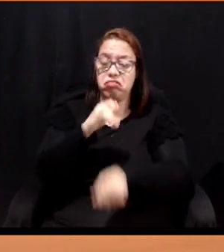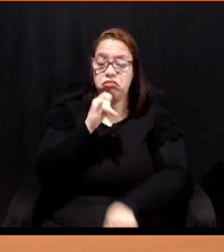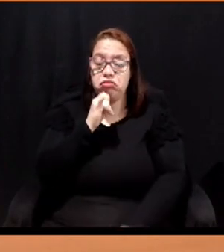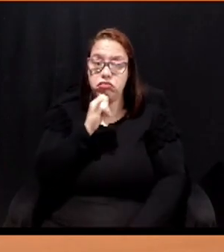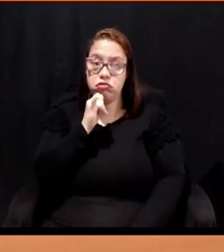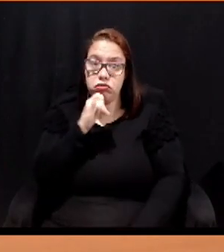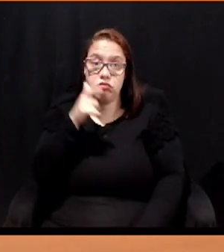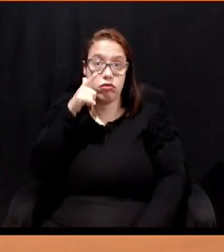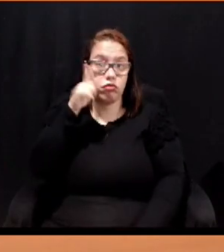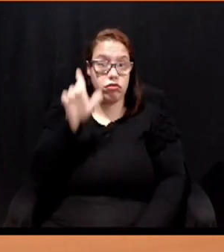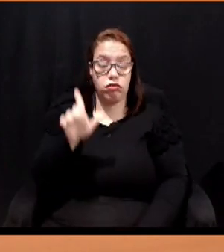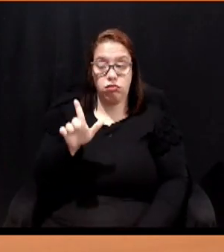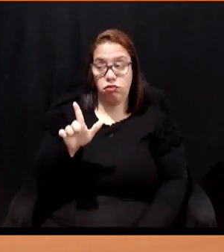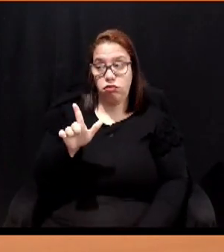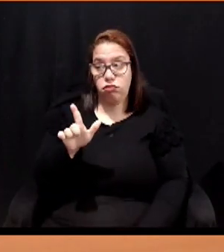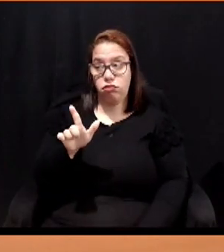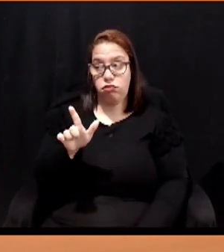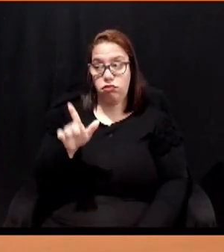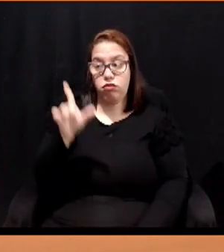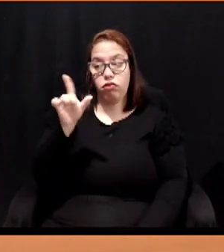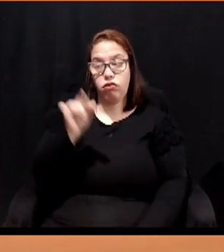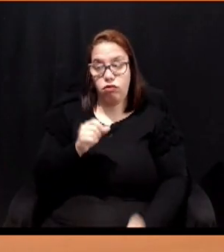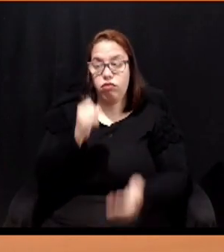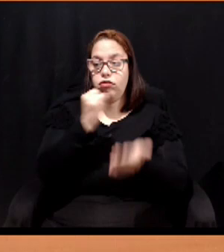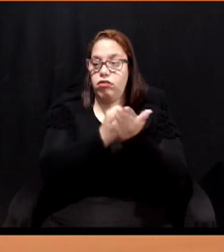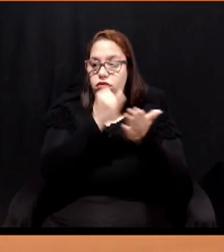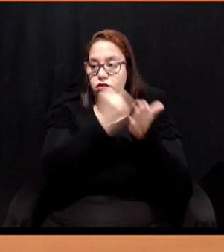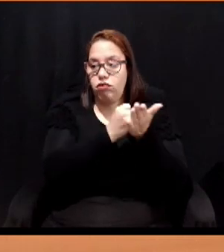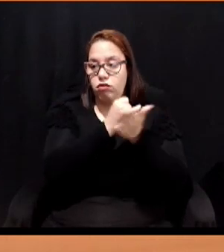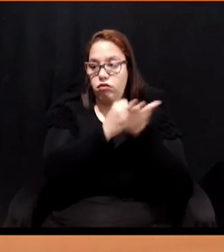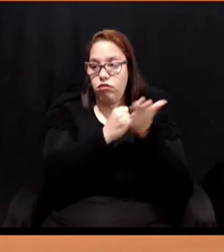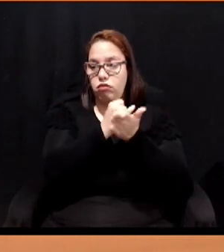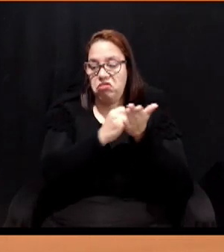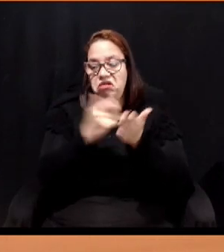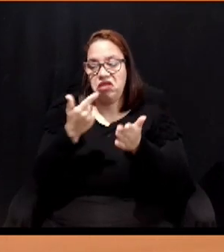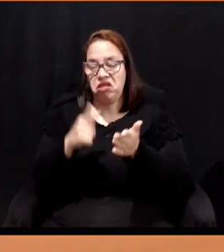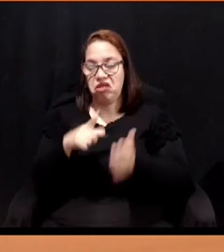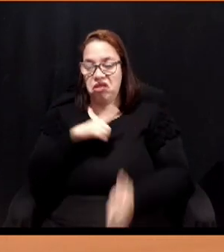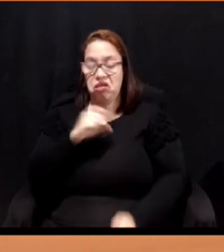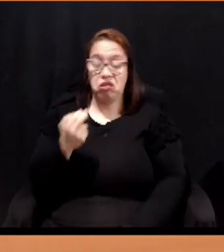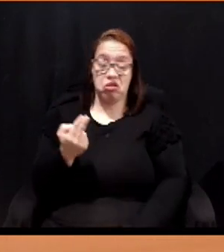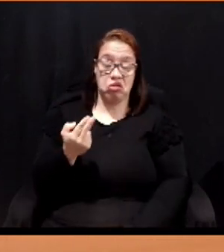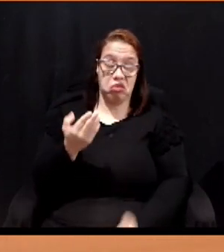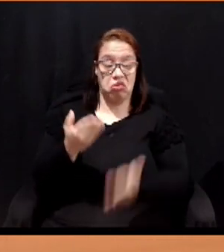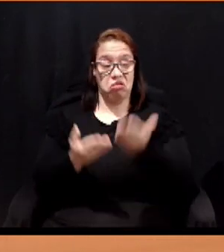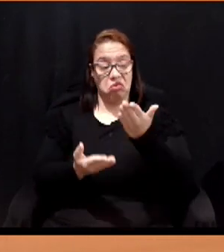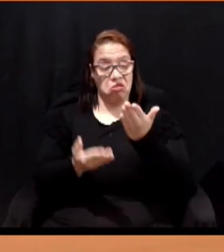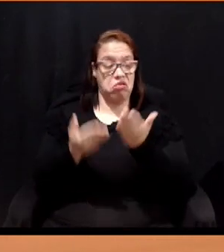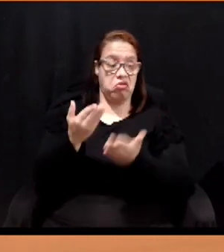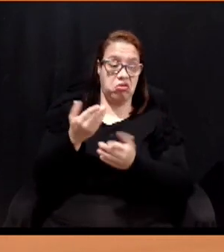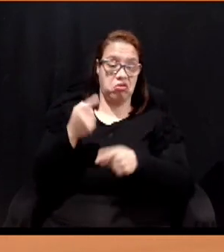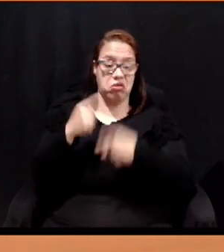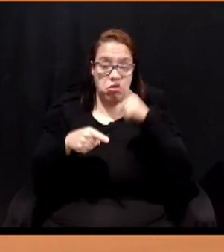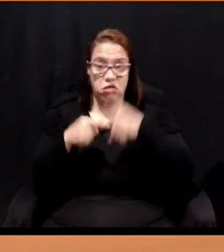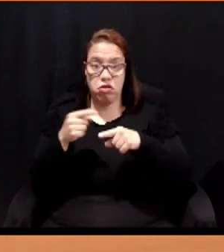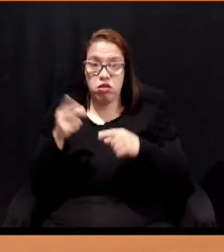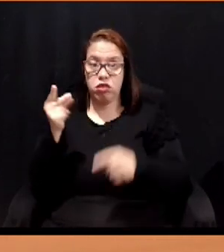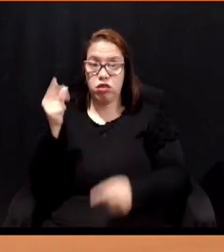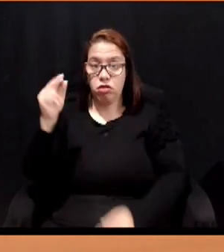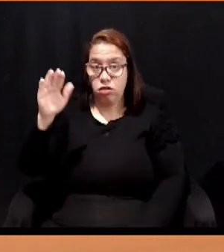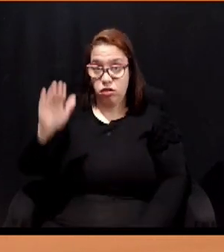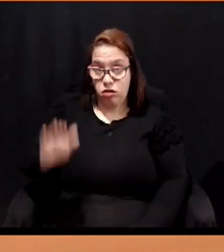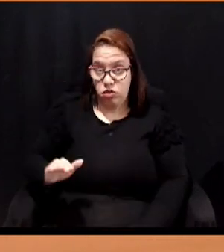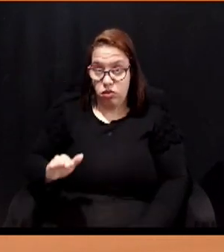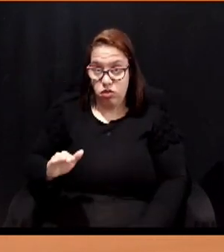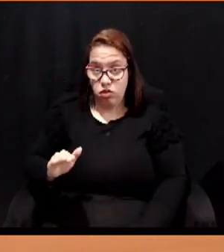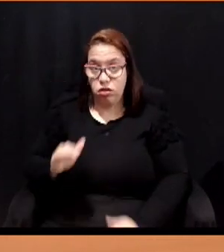ter uma redução de impostos, se tem isso, se não tem, compensa mais, se o produto está mais barato, mas tem mais imposto, de onde que compensa mais?